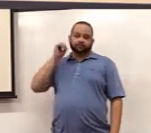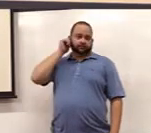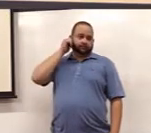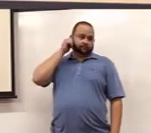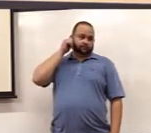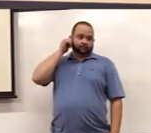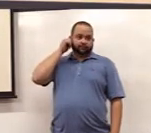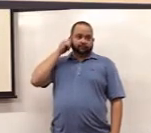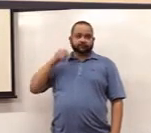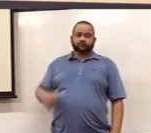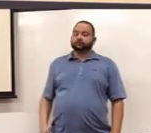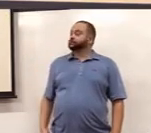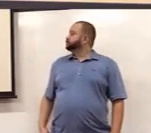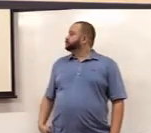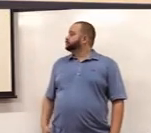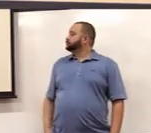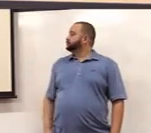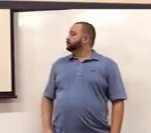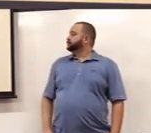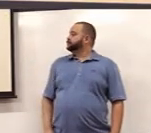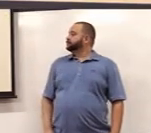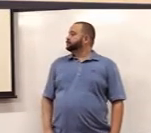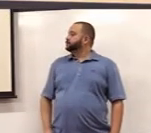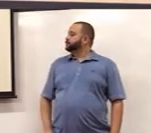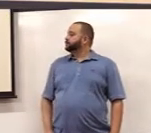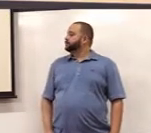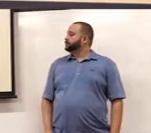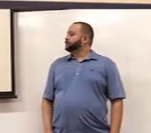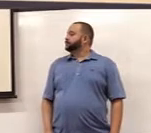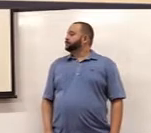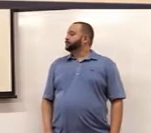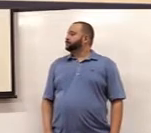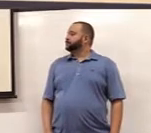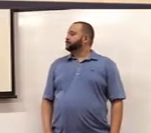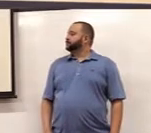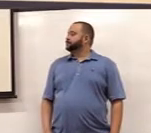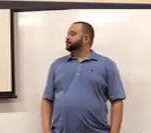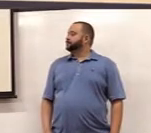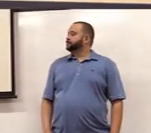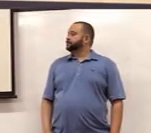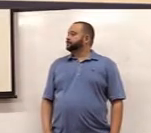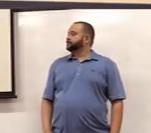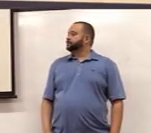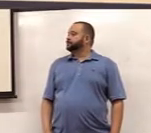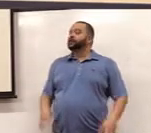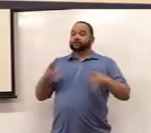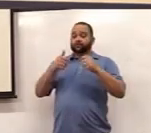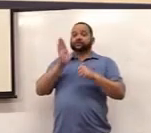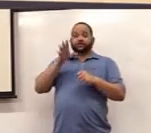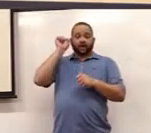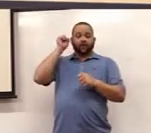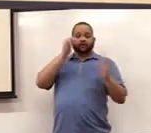Terceiro movimento. são os temas que a gente já ouviu durante a sinfonia